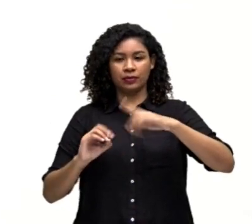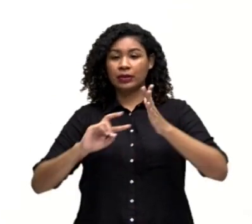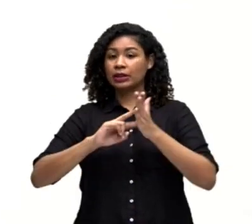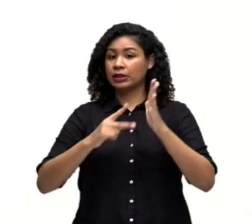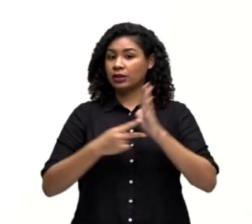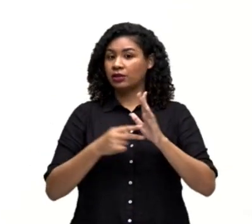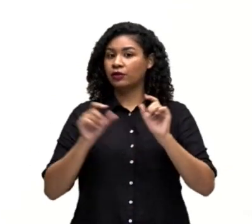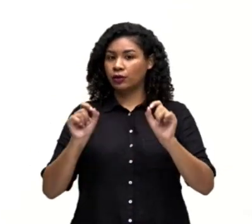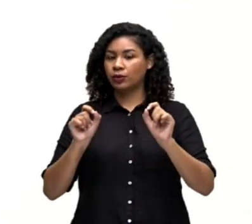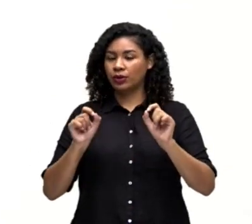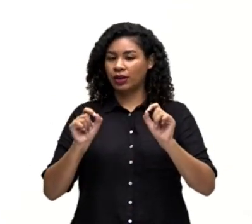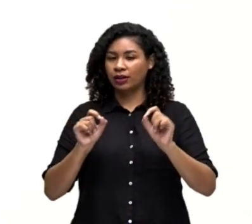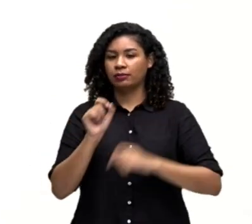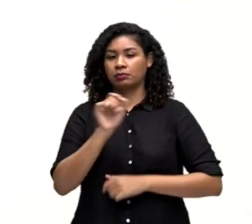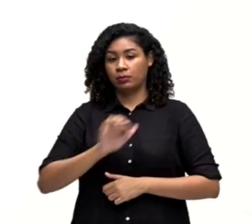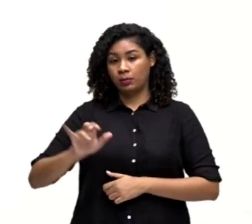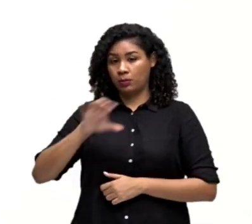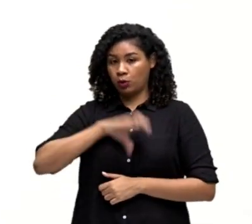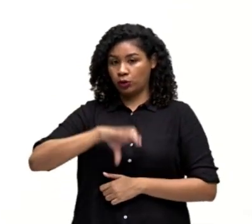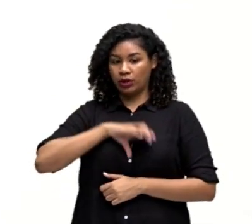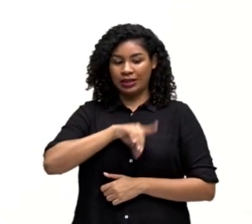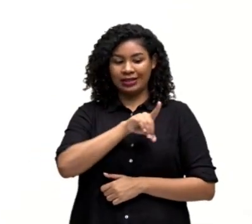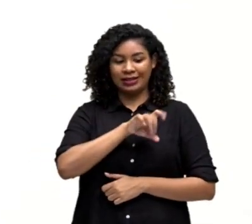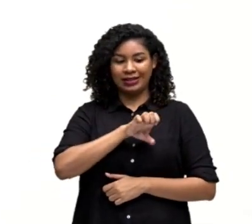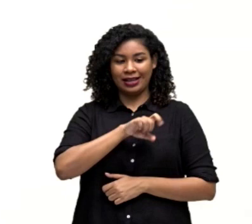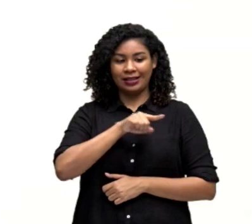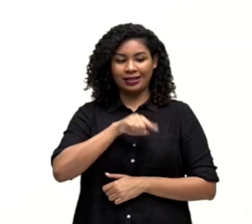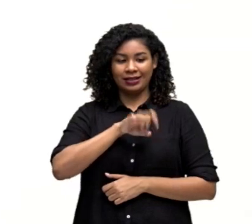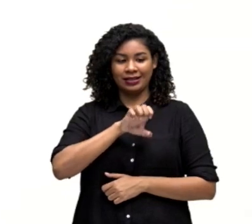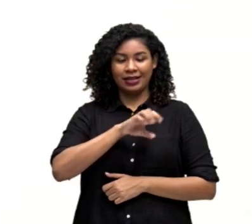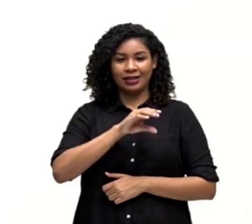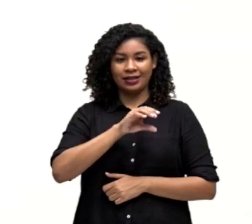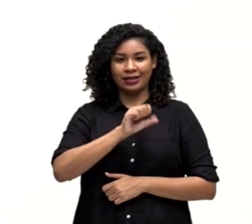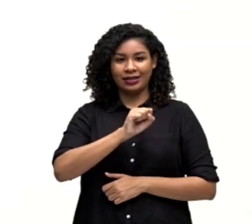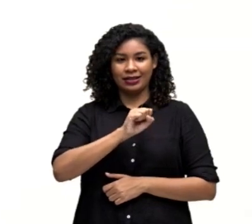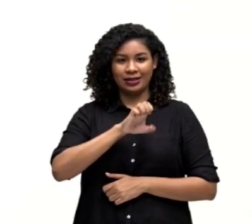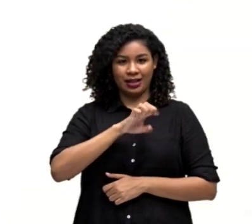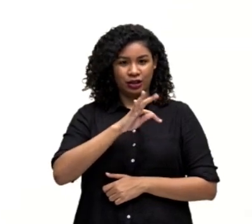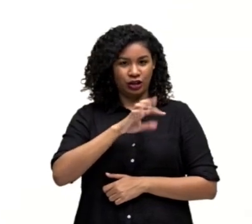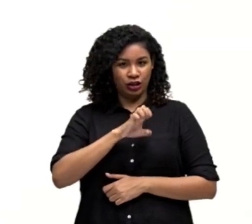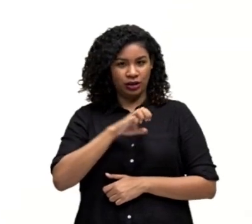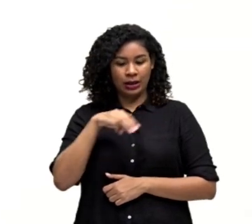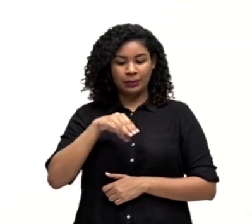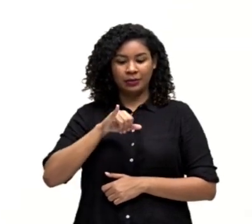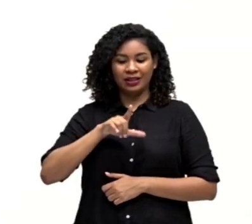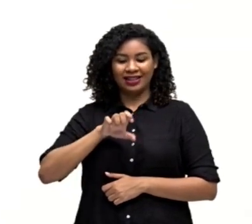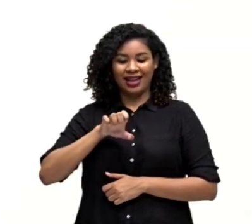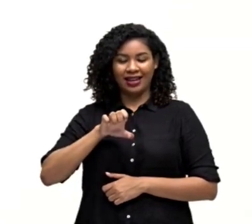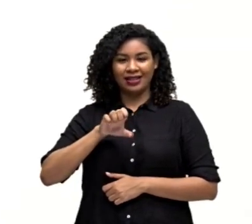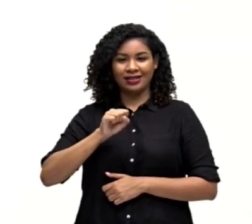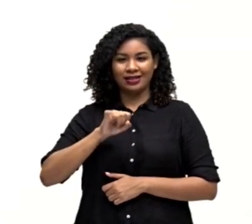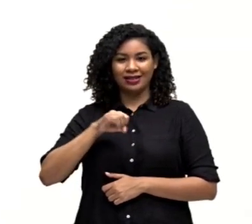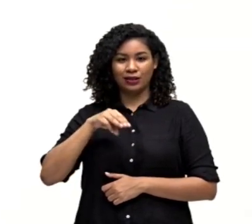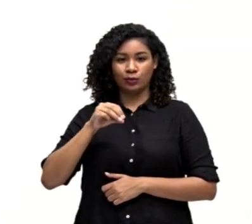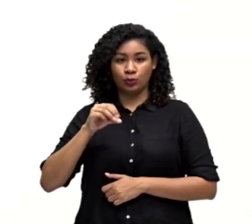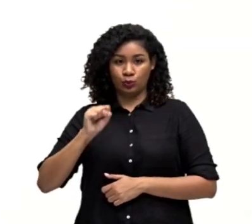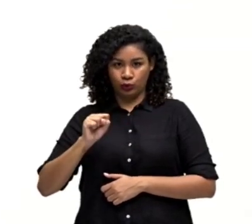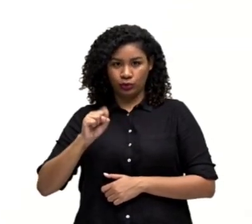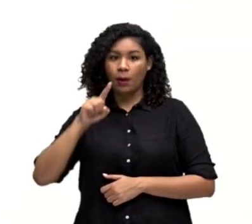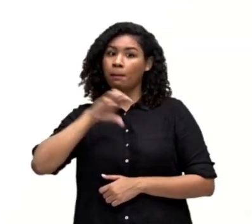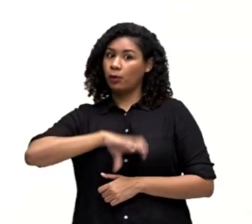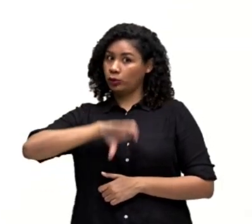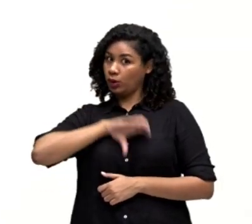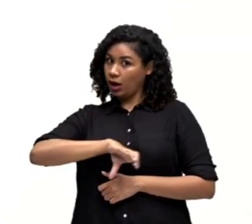17 milésimos. Tranquilo, pessoal, aí? Beleza. Continuando, então. 1 sobre